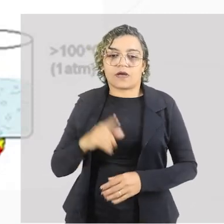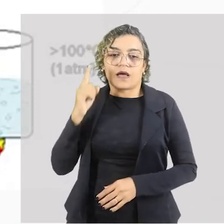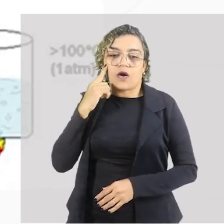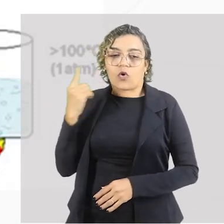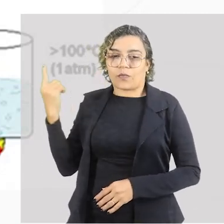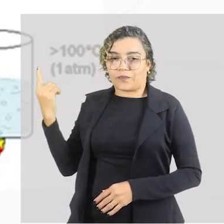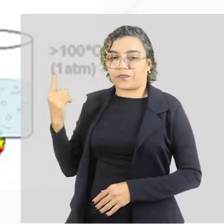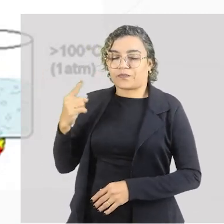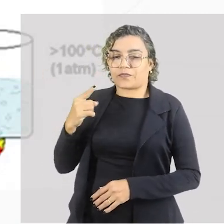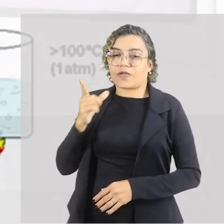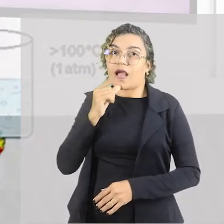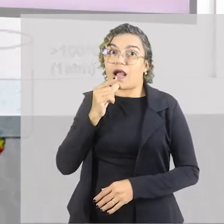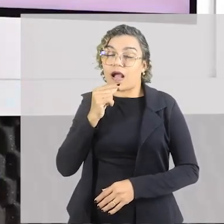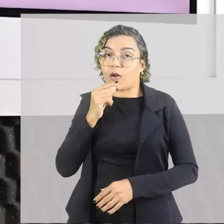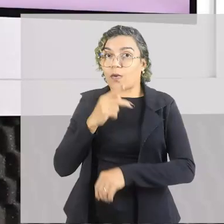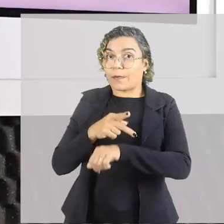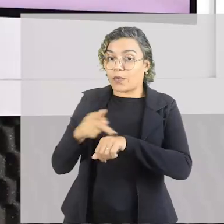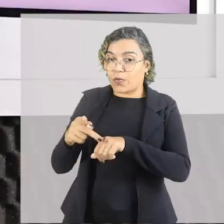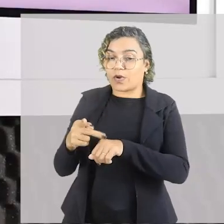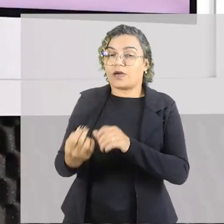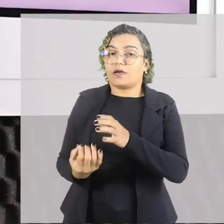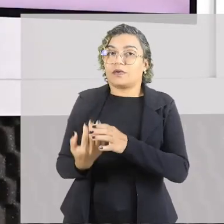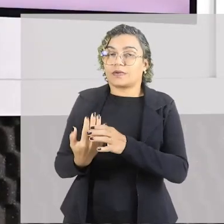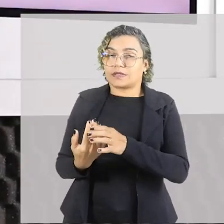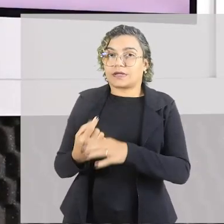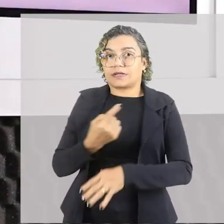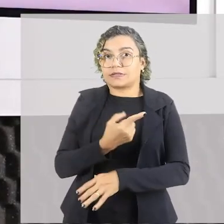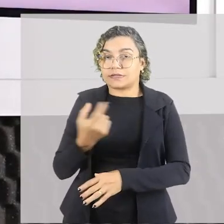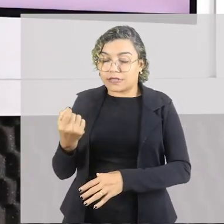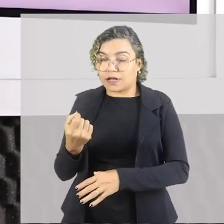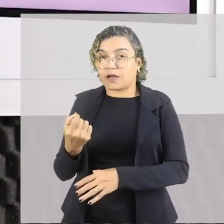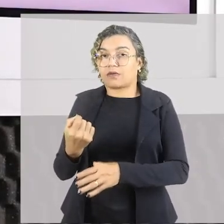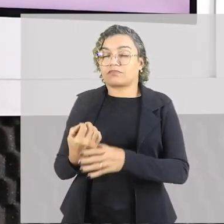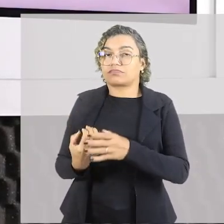pura, aí eu vou esquentar, quando chegou a 100 graus a água vai ferver.